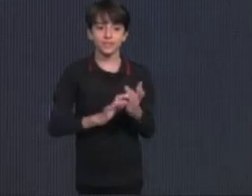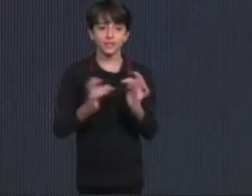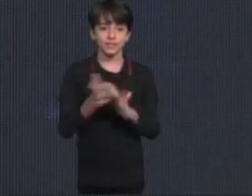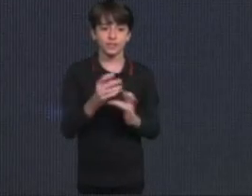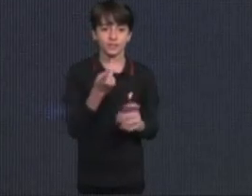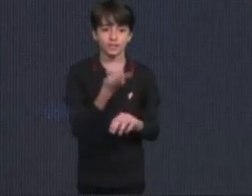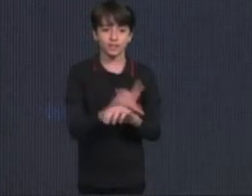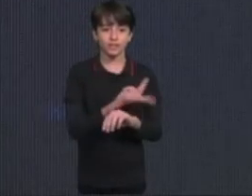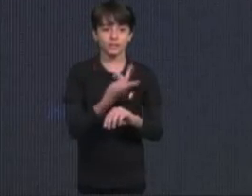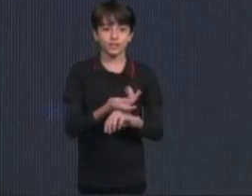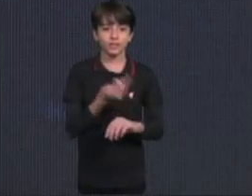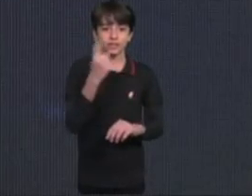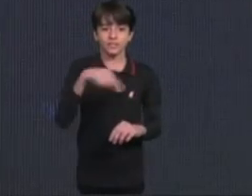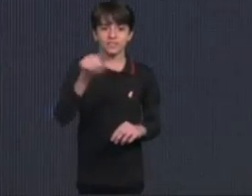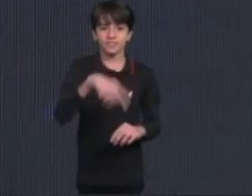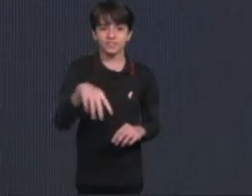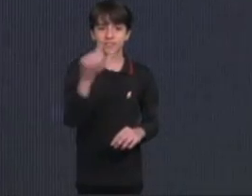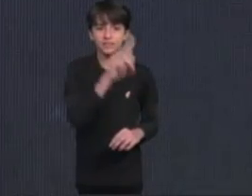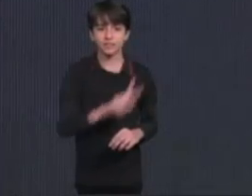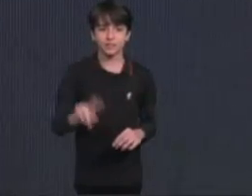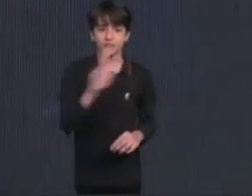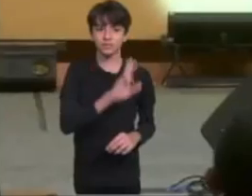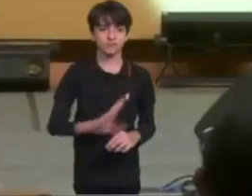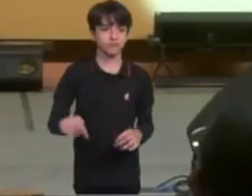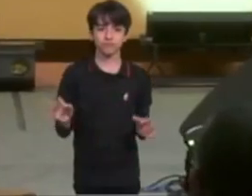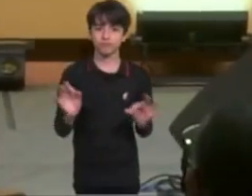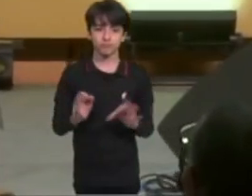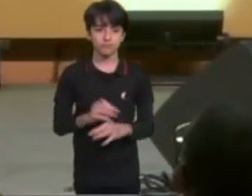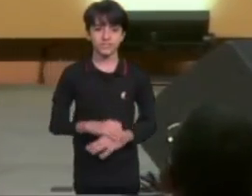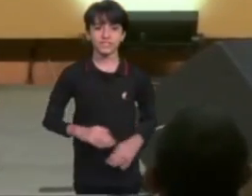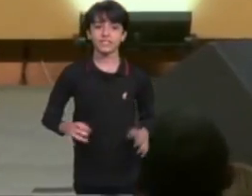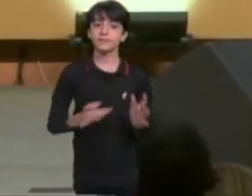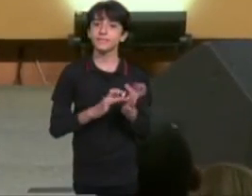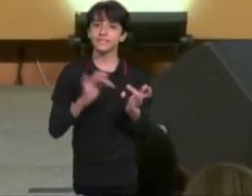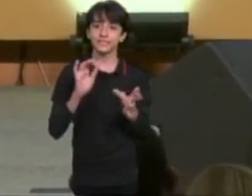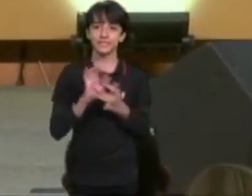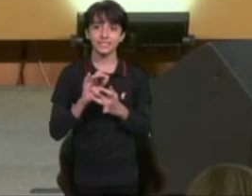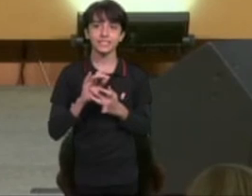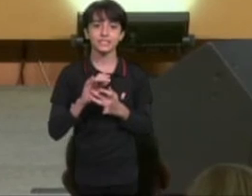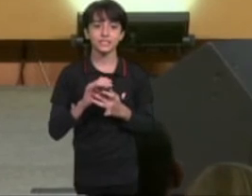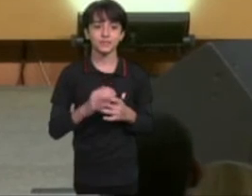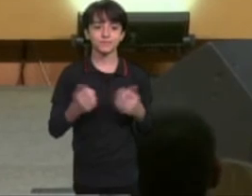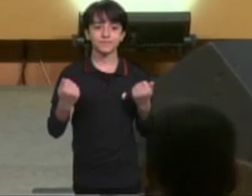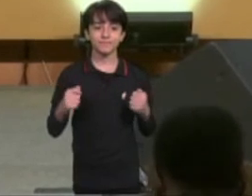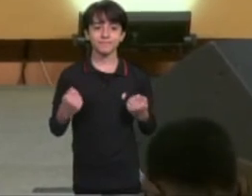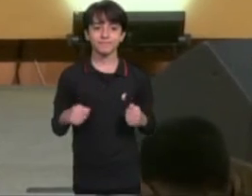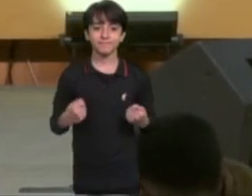mais uma religião você precisa de Jesus a pessoa de Cristo